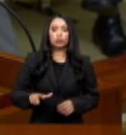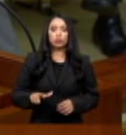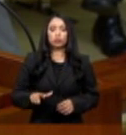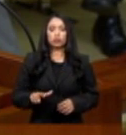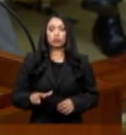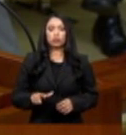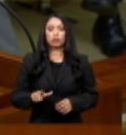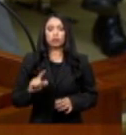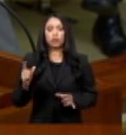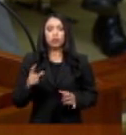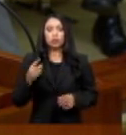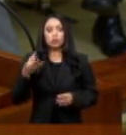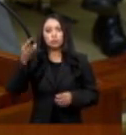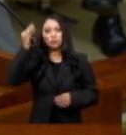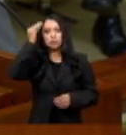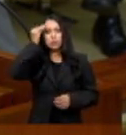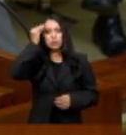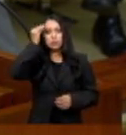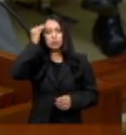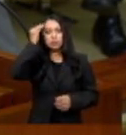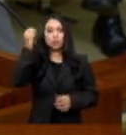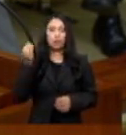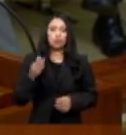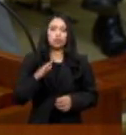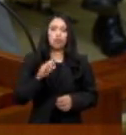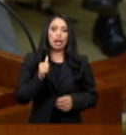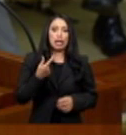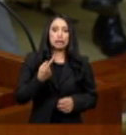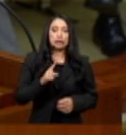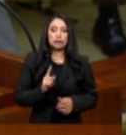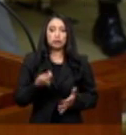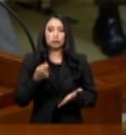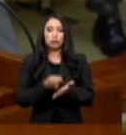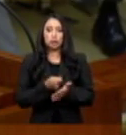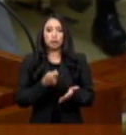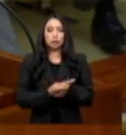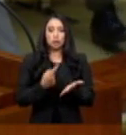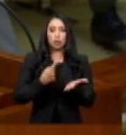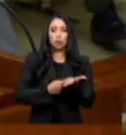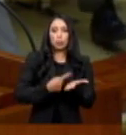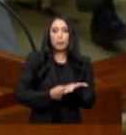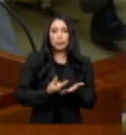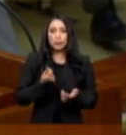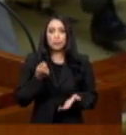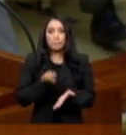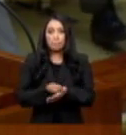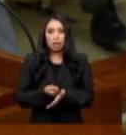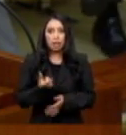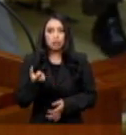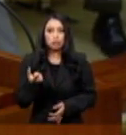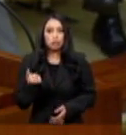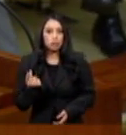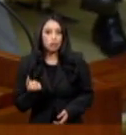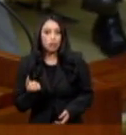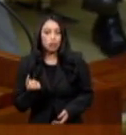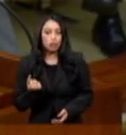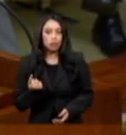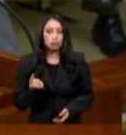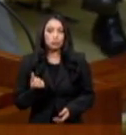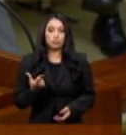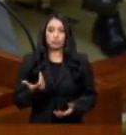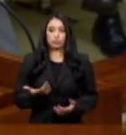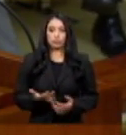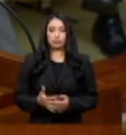nos assoma a noção de pagamento, logo imaginamos o cumprimento de uma obrigação em dinheiro. Isto